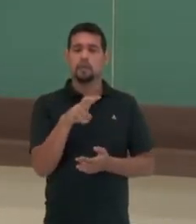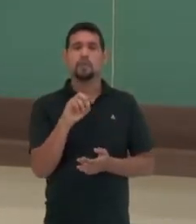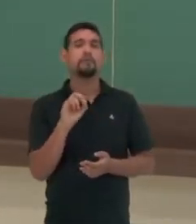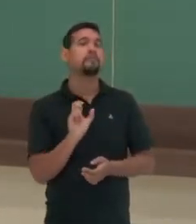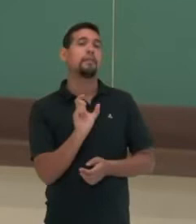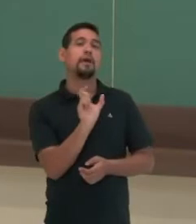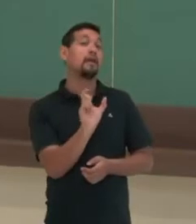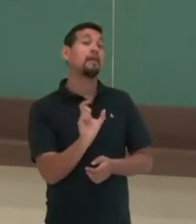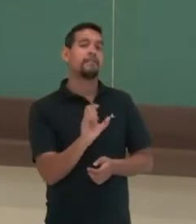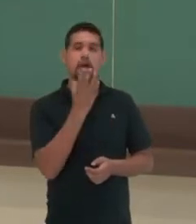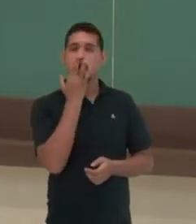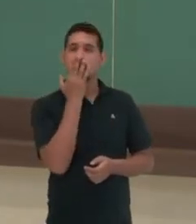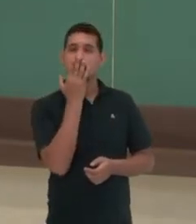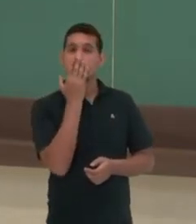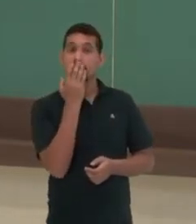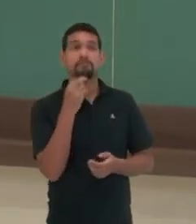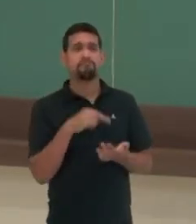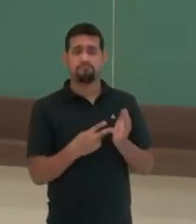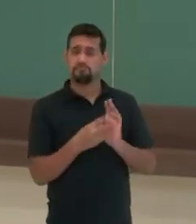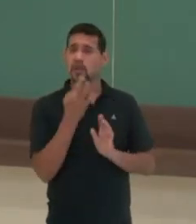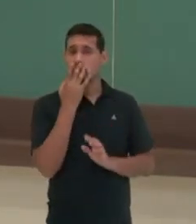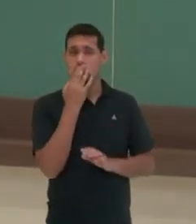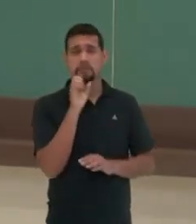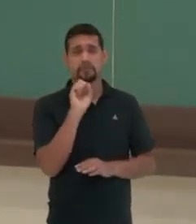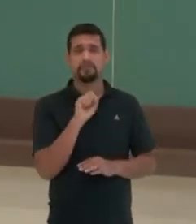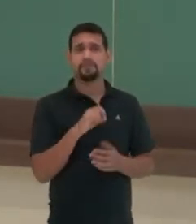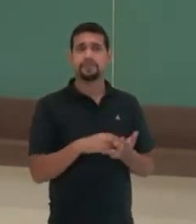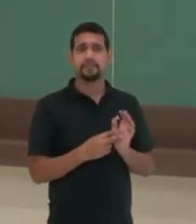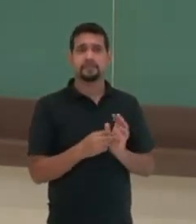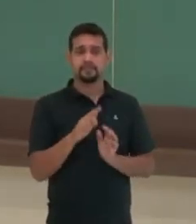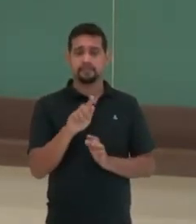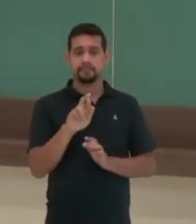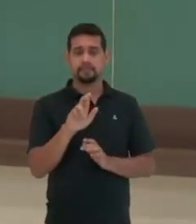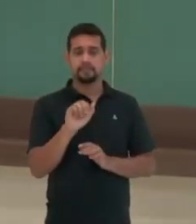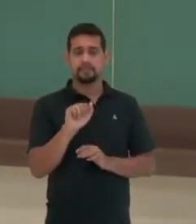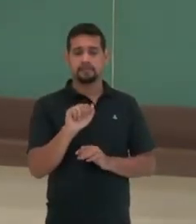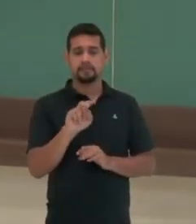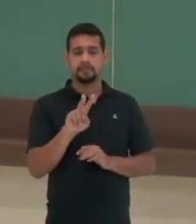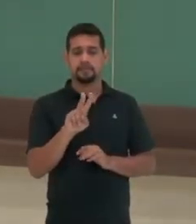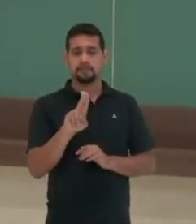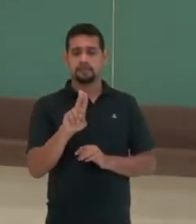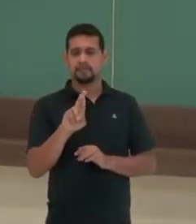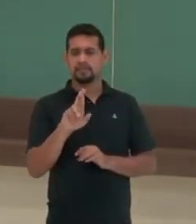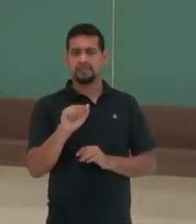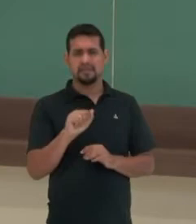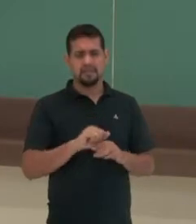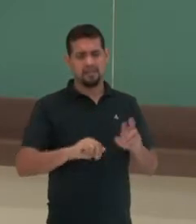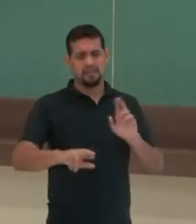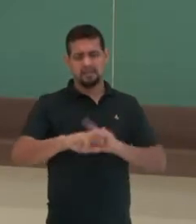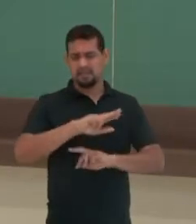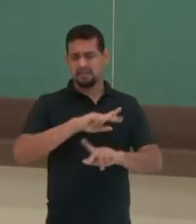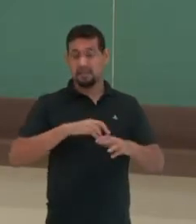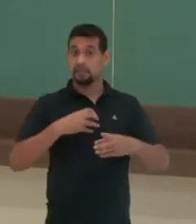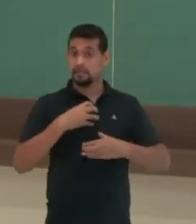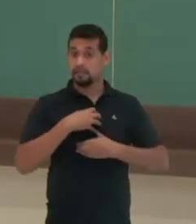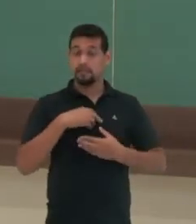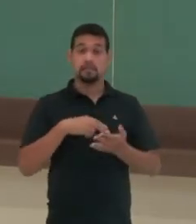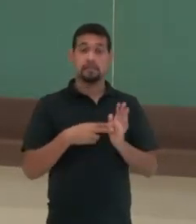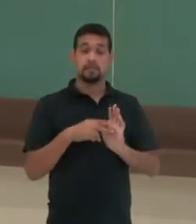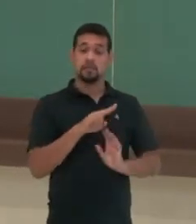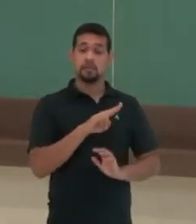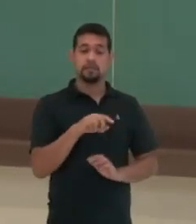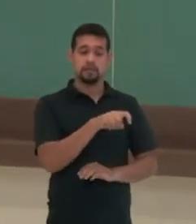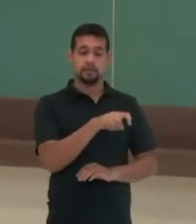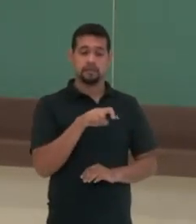palavra cor, significa cor. Então é uma gravura, só que utilizando várias matrizes, Então é uma